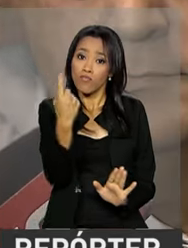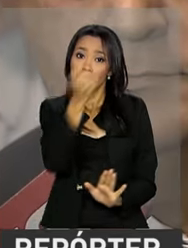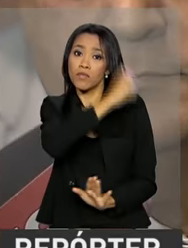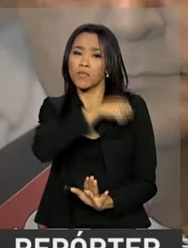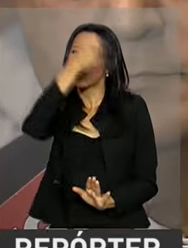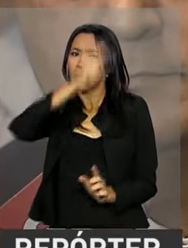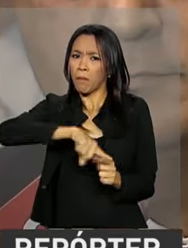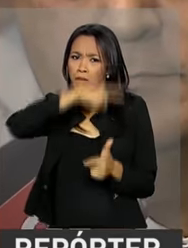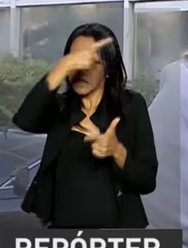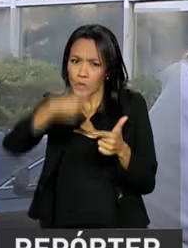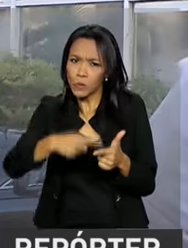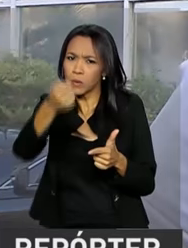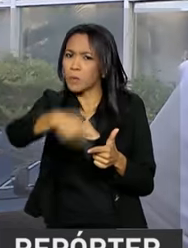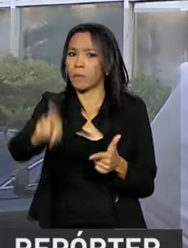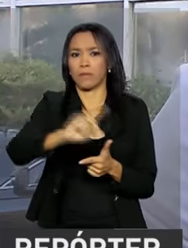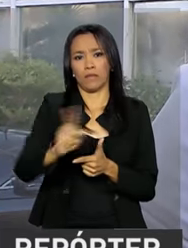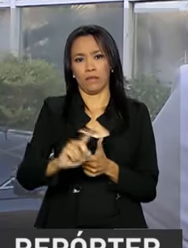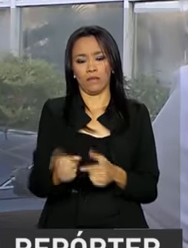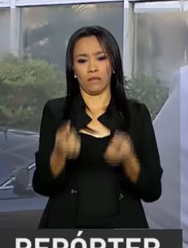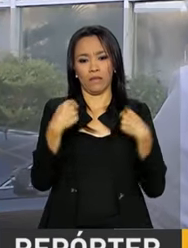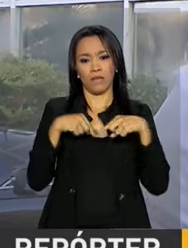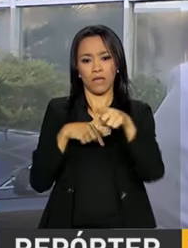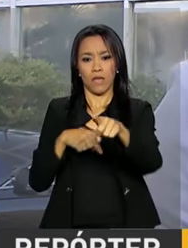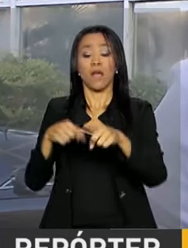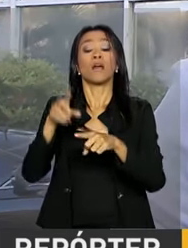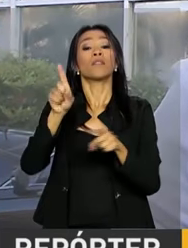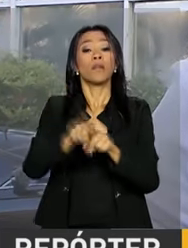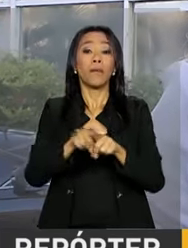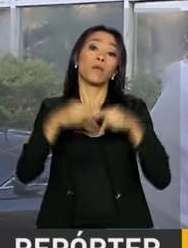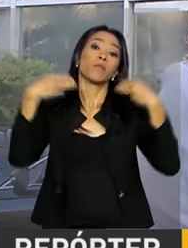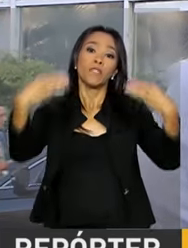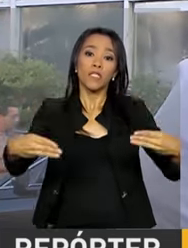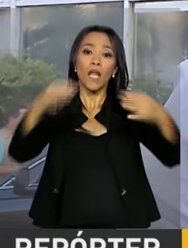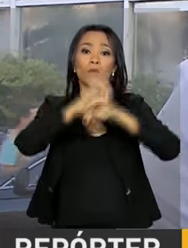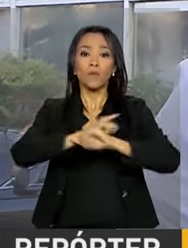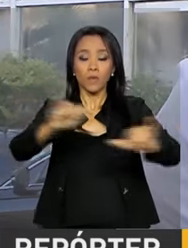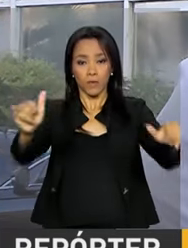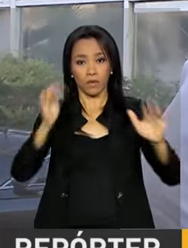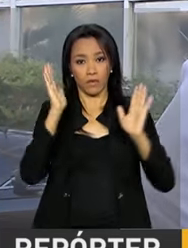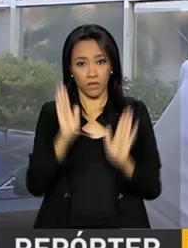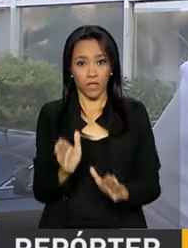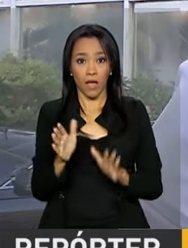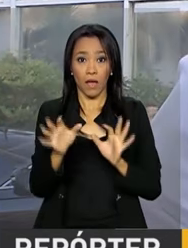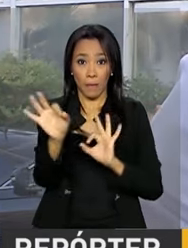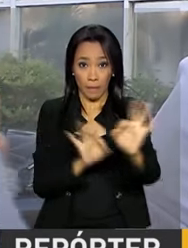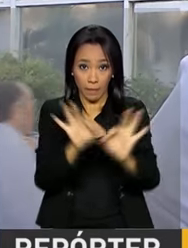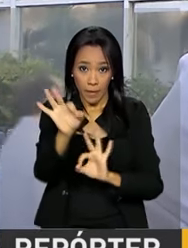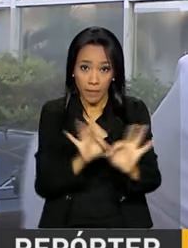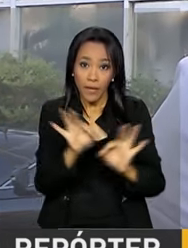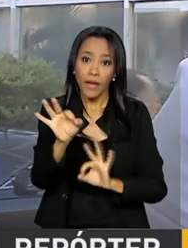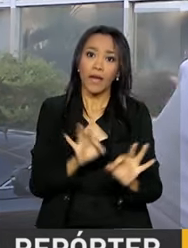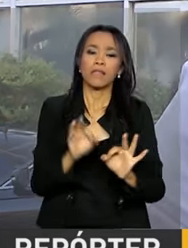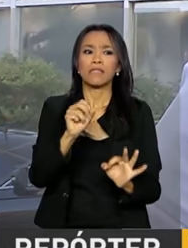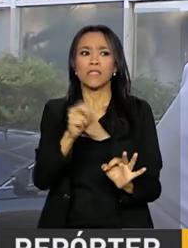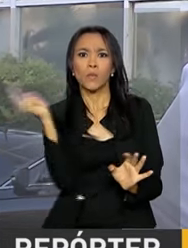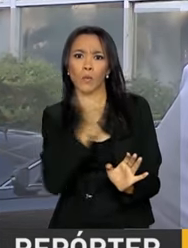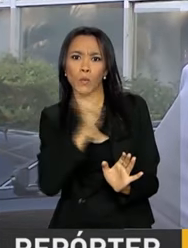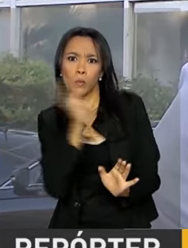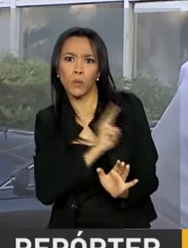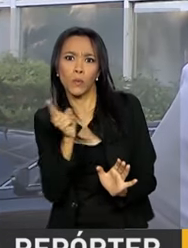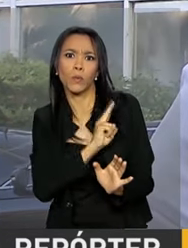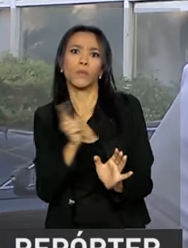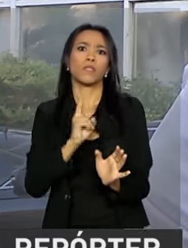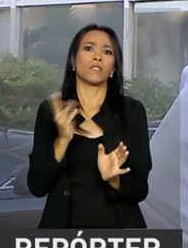não precisa mais racional o ministério anunciou também que está preparado para realizar o fracionamento das doses em caso de emergência o que